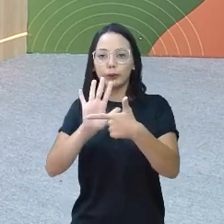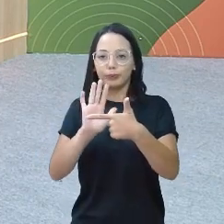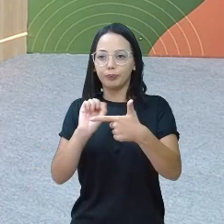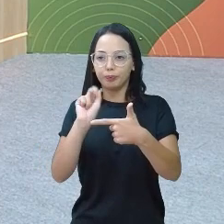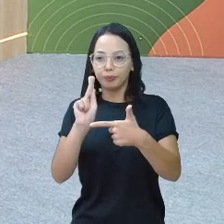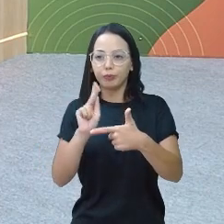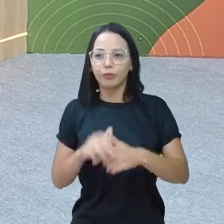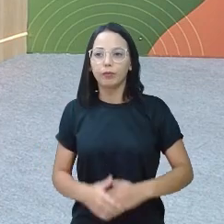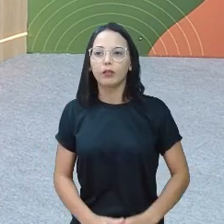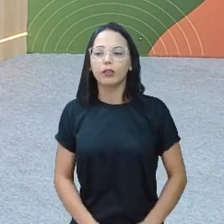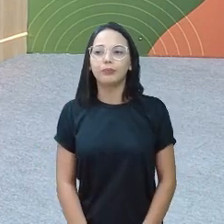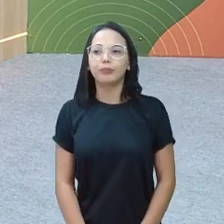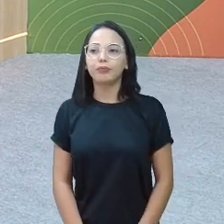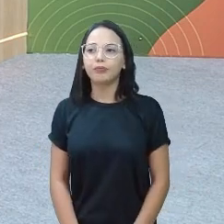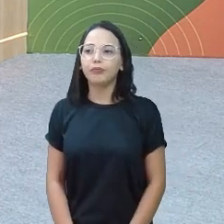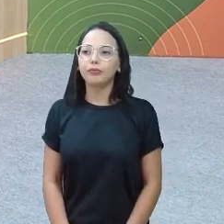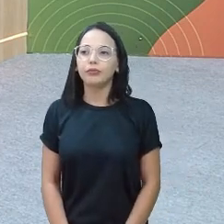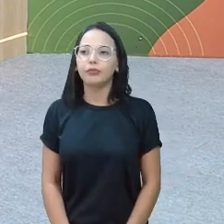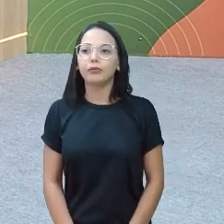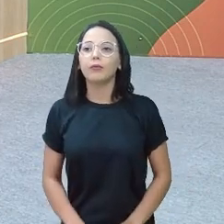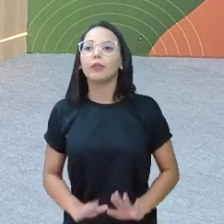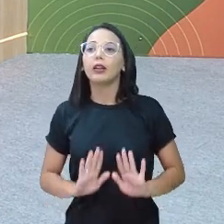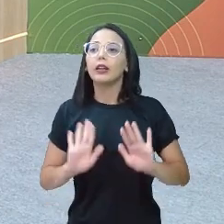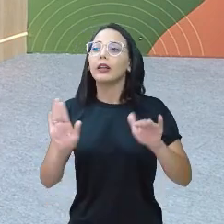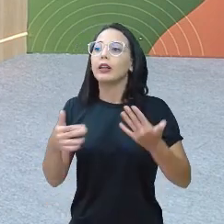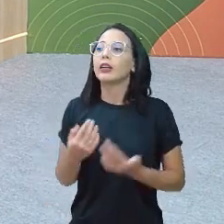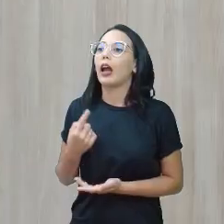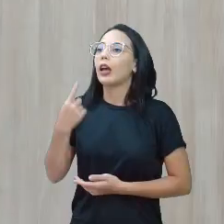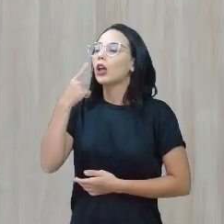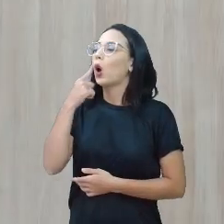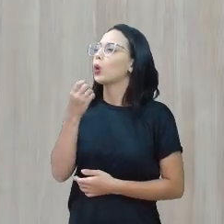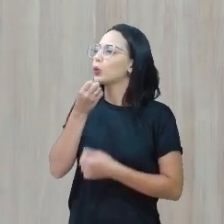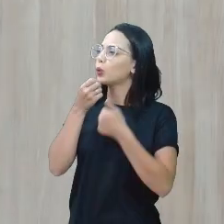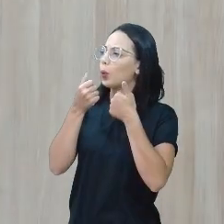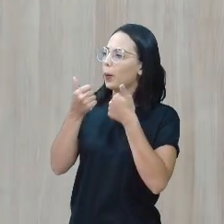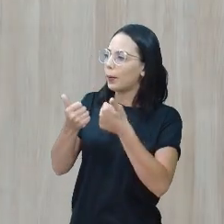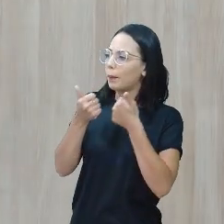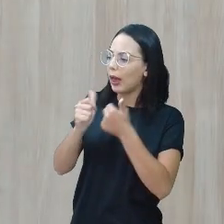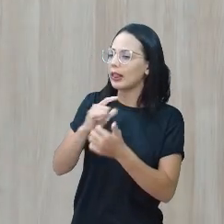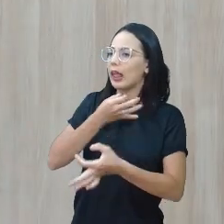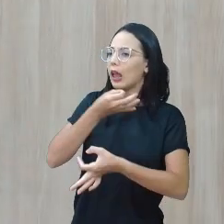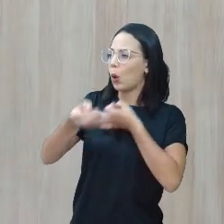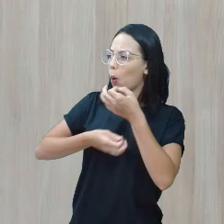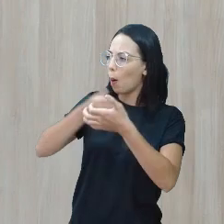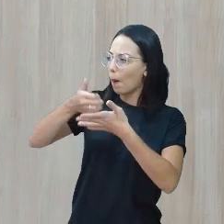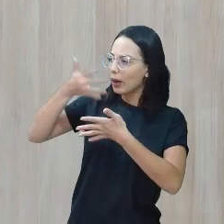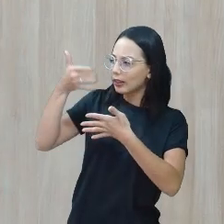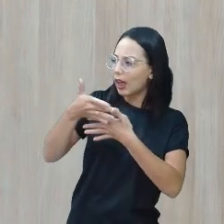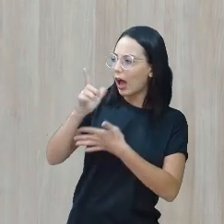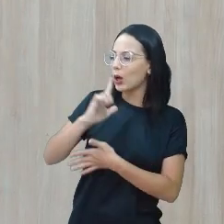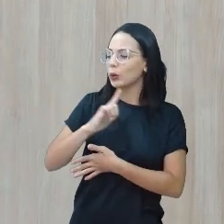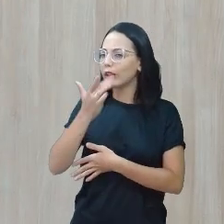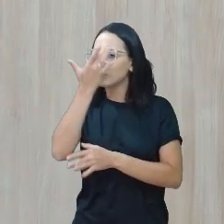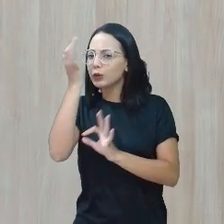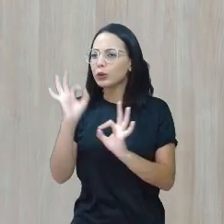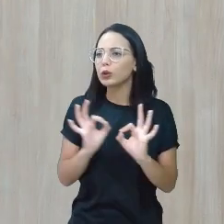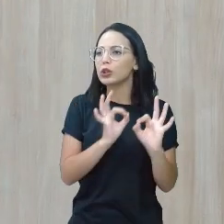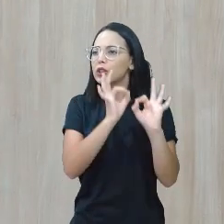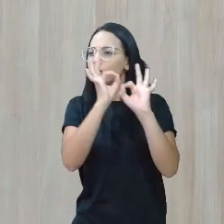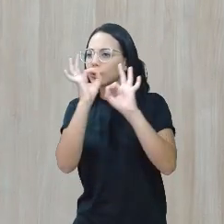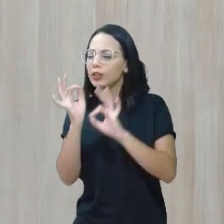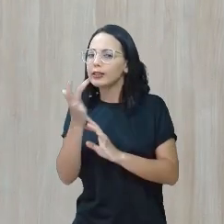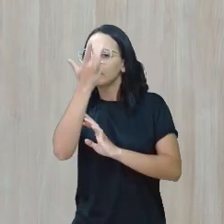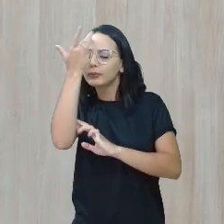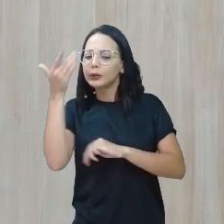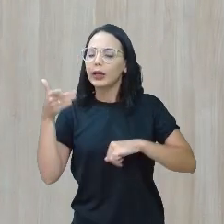certo? E aí, Nádia, até agora tá tudo bem? A gente tem algum comentário? Os meninos estão assistindo? Alguém